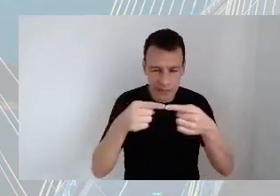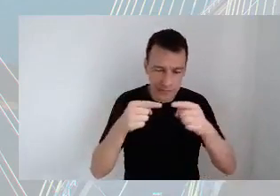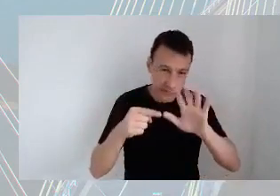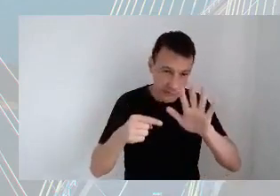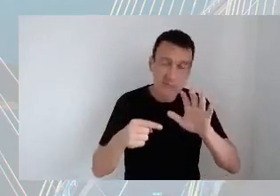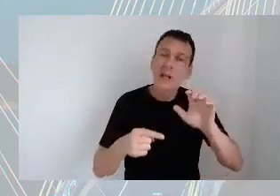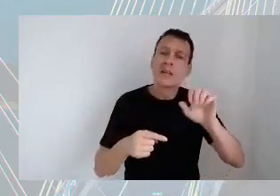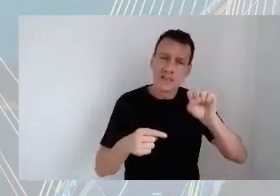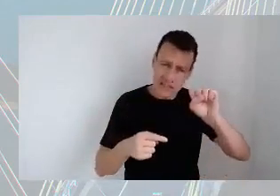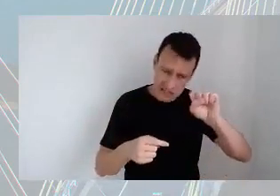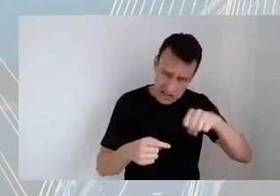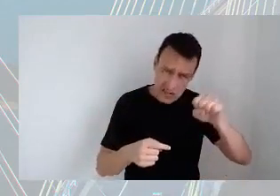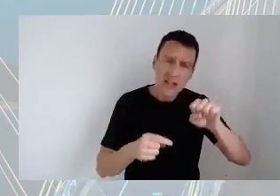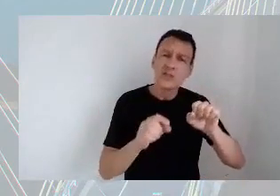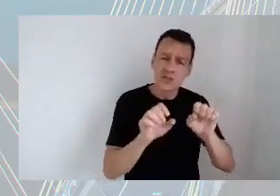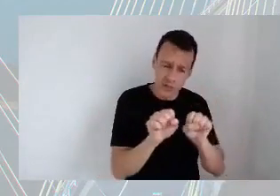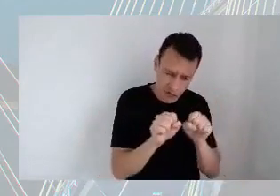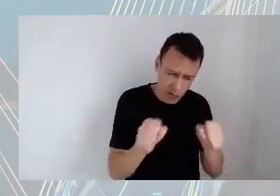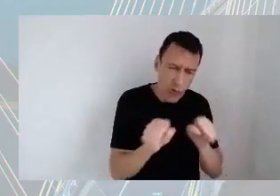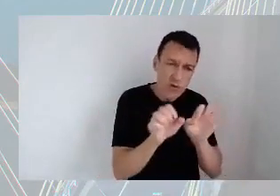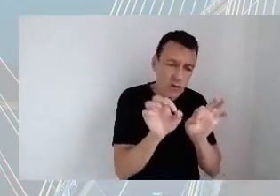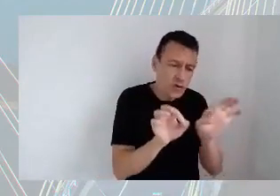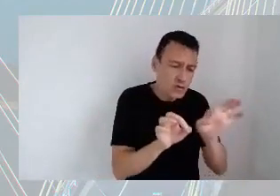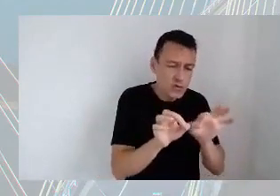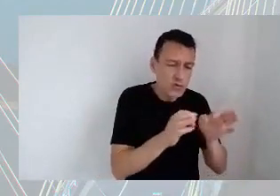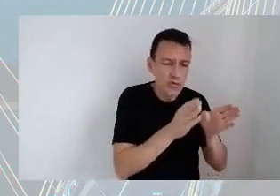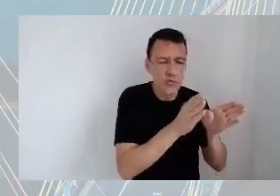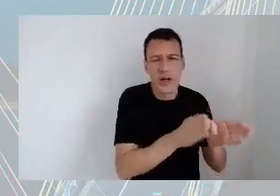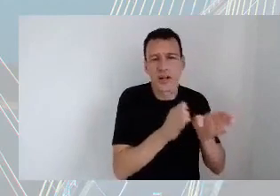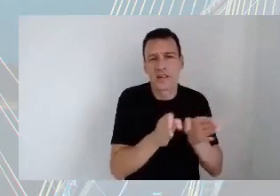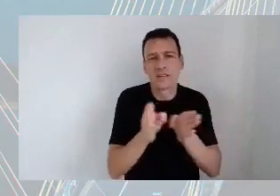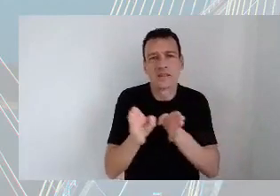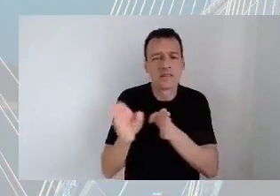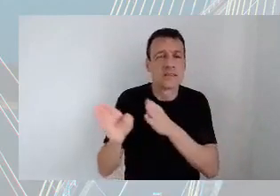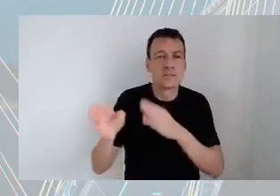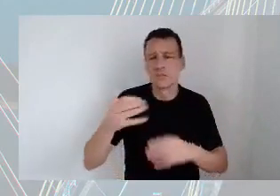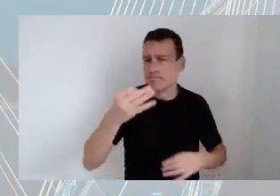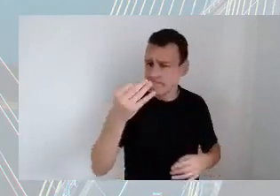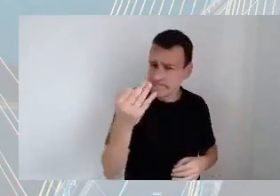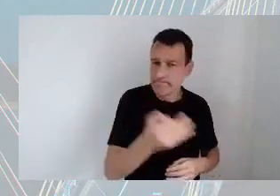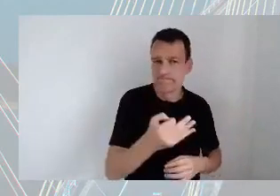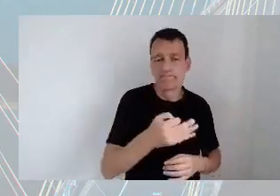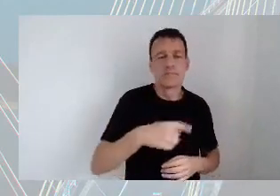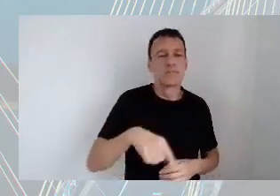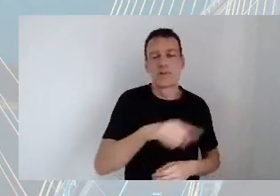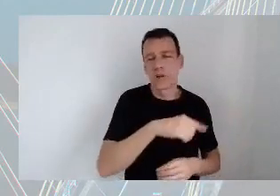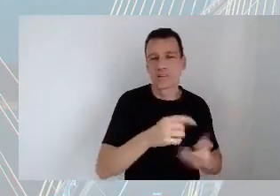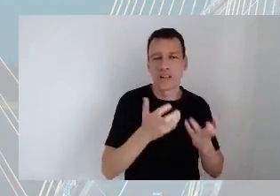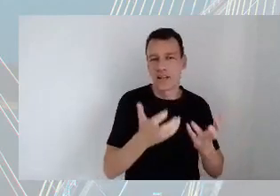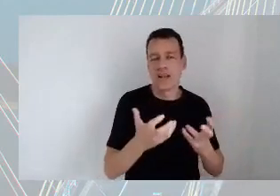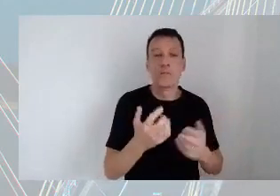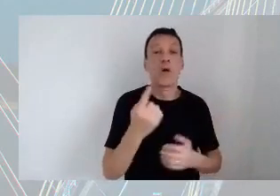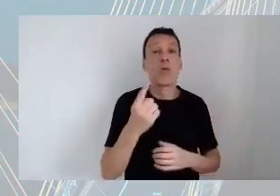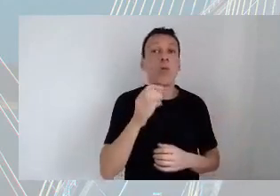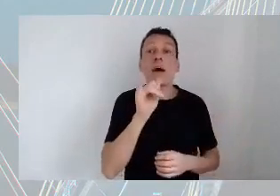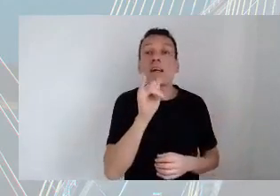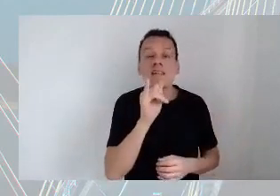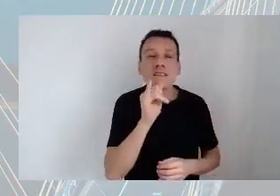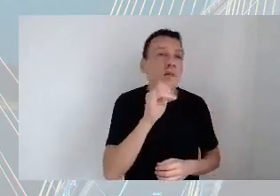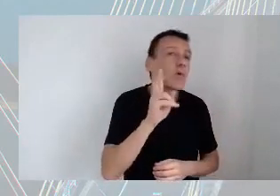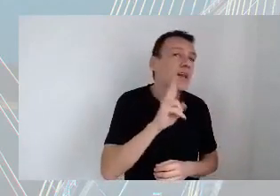Não adianta achar que cada uma dessas aplicações, um exemplo muito legal como esse, vai resolver, vai mudar a realidade da empresa a ponto